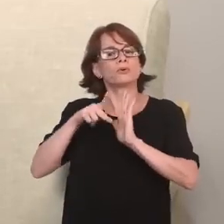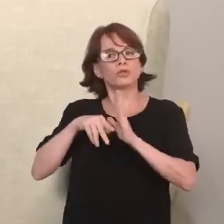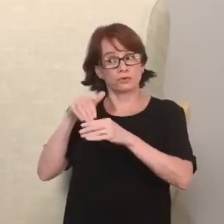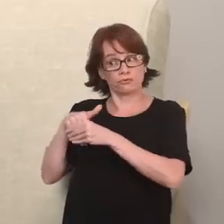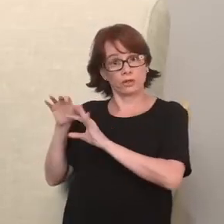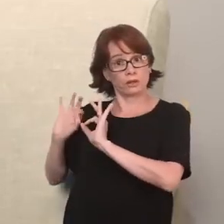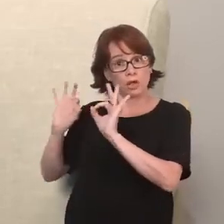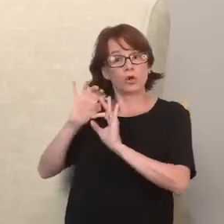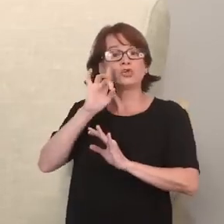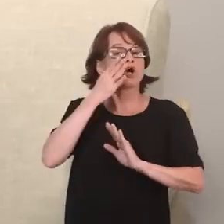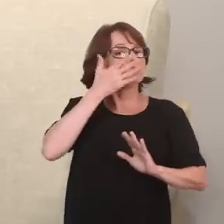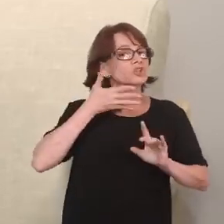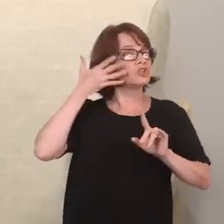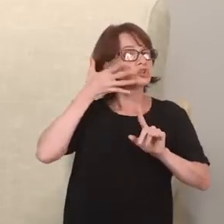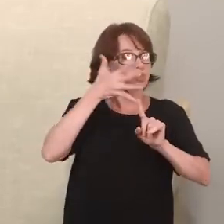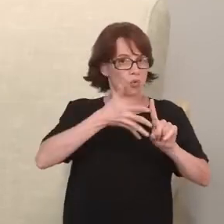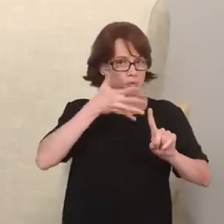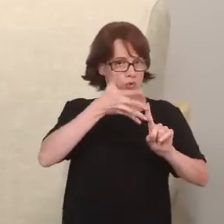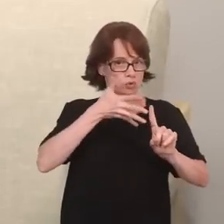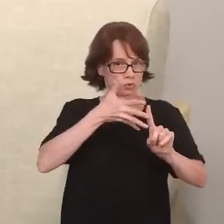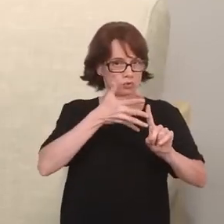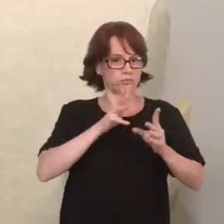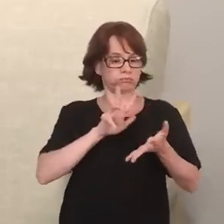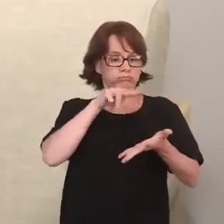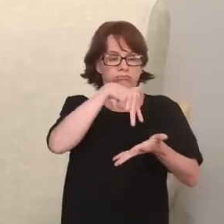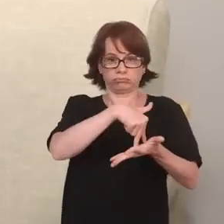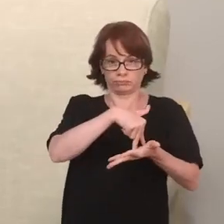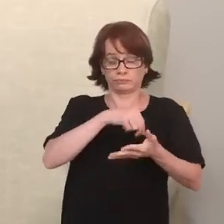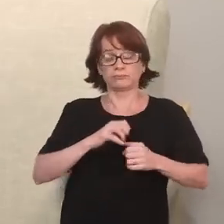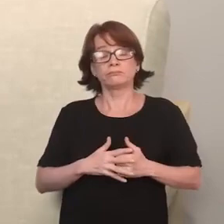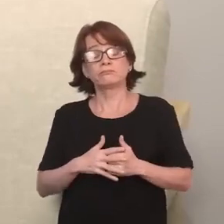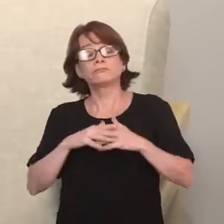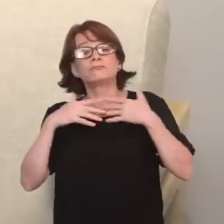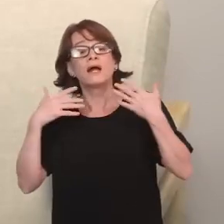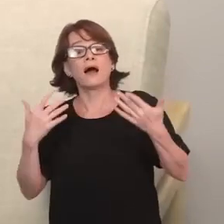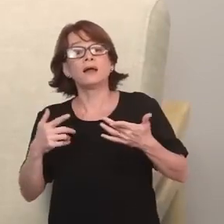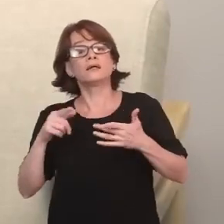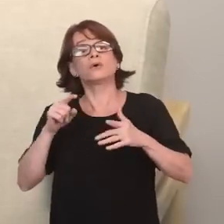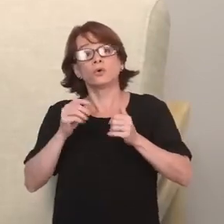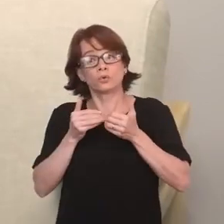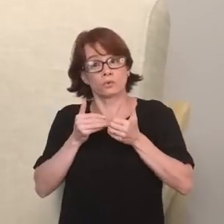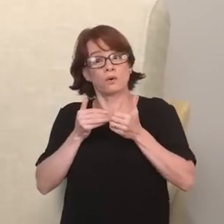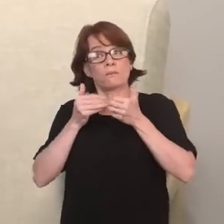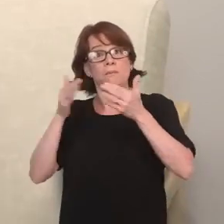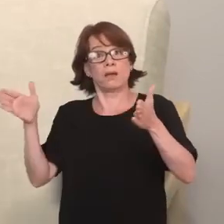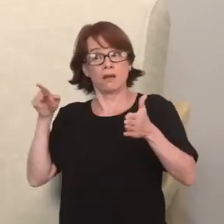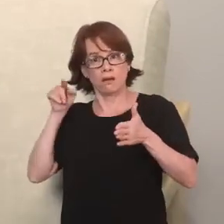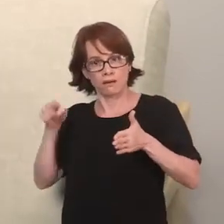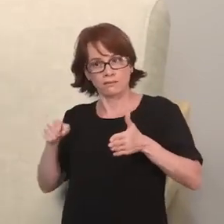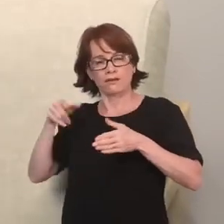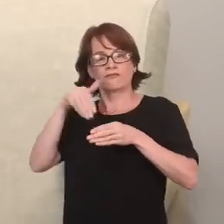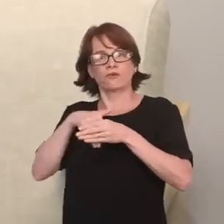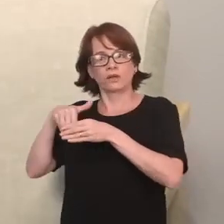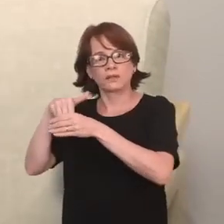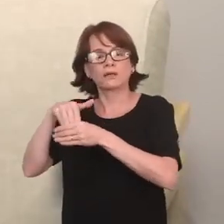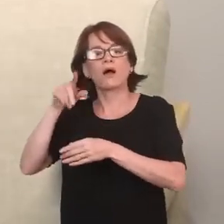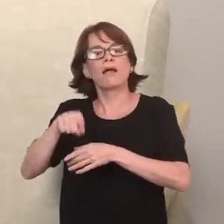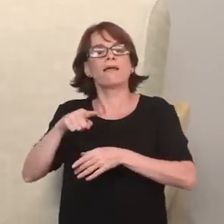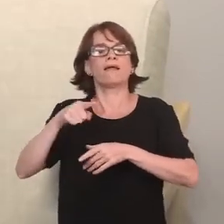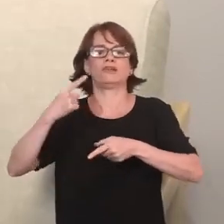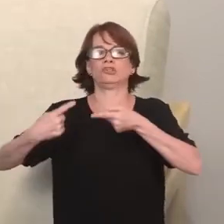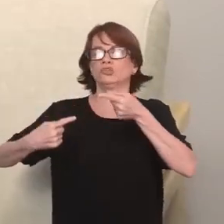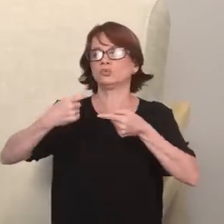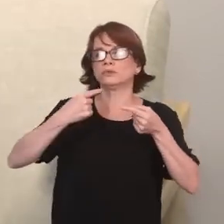Só discurso. Aí quando abre a ordem do dia, é a pauta que vai ser votada naquele dia. Aí começam as discussões dos projetos, tempo